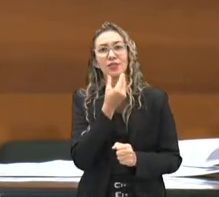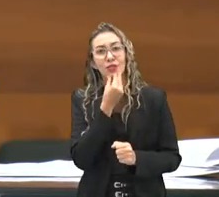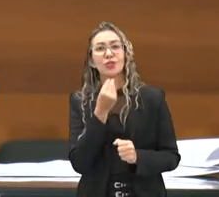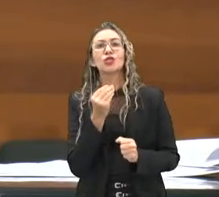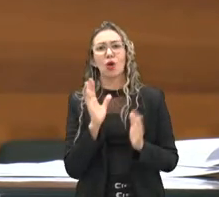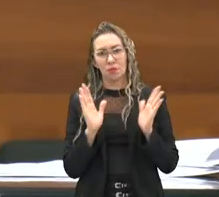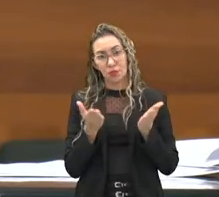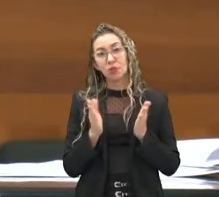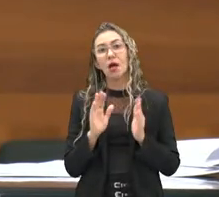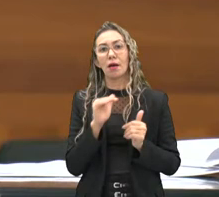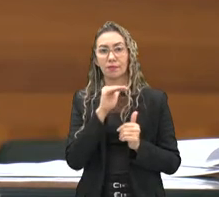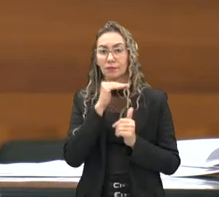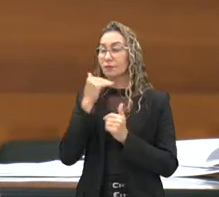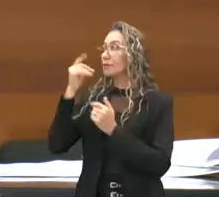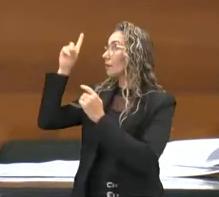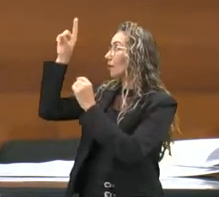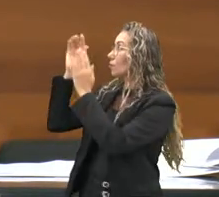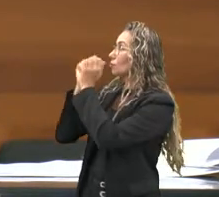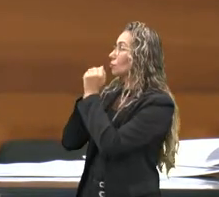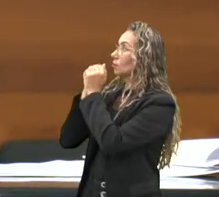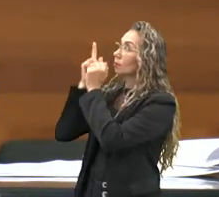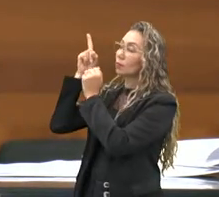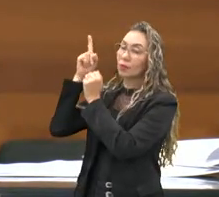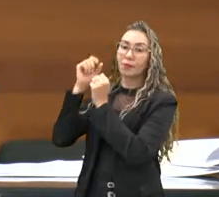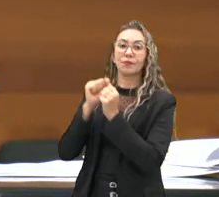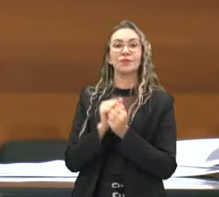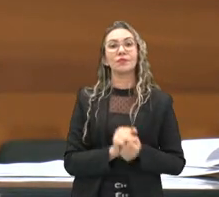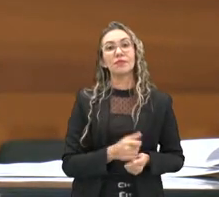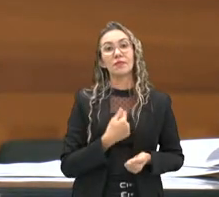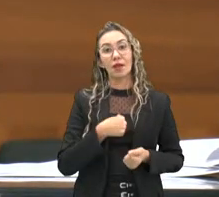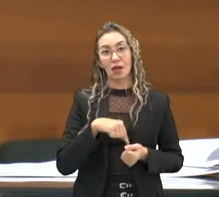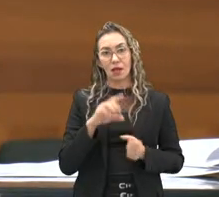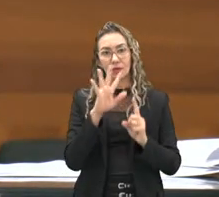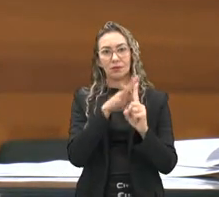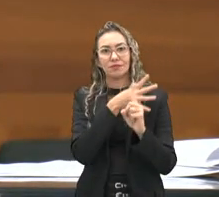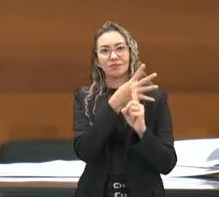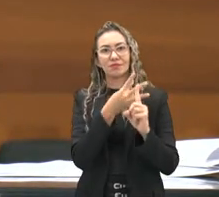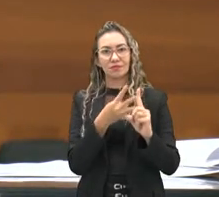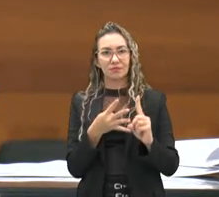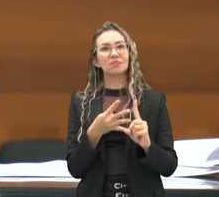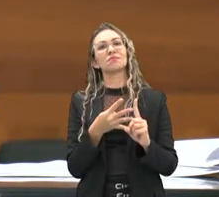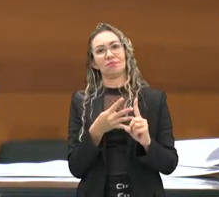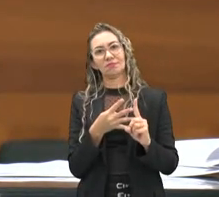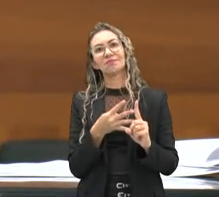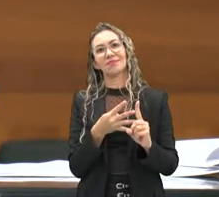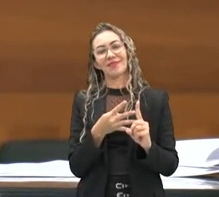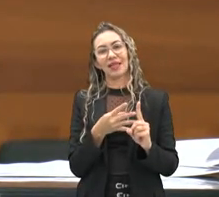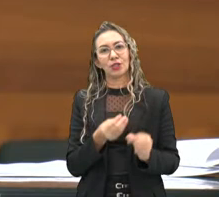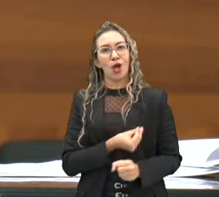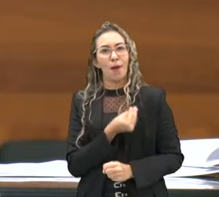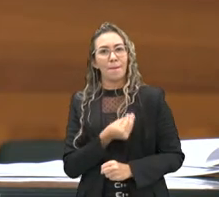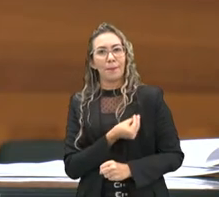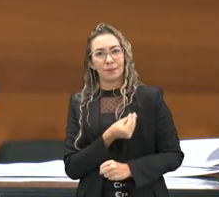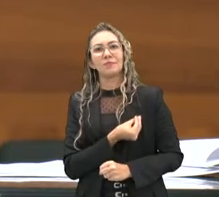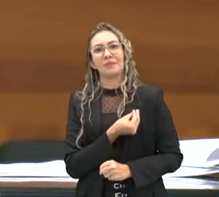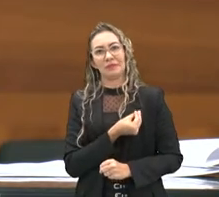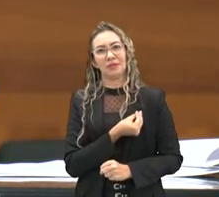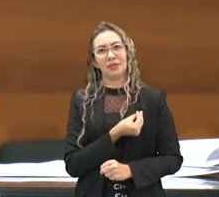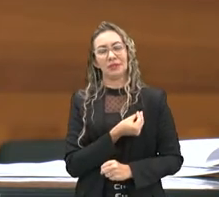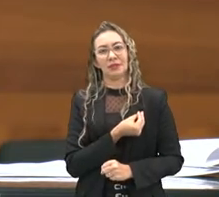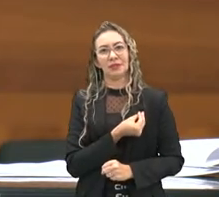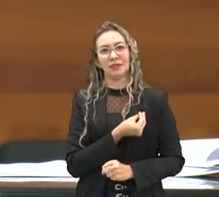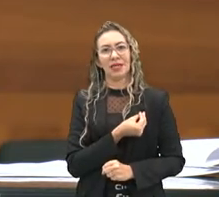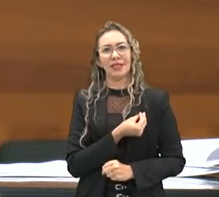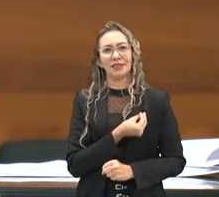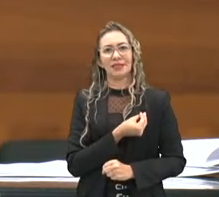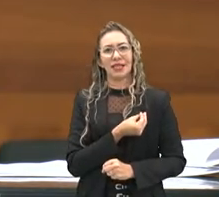glória eterna. Com seu imenso prestígio político e honradez pessoal, sua presença consular, sua imaculada